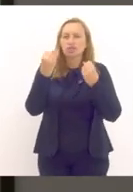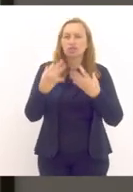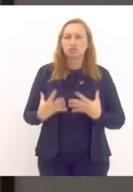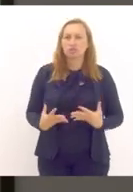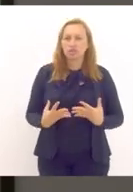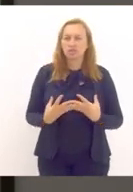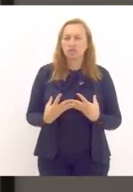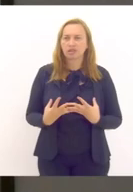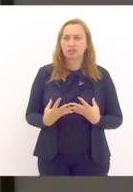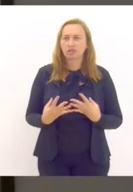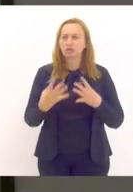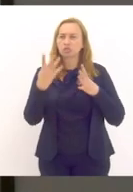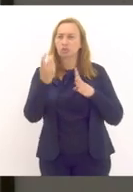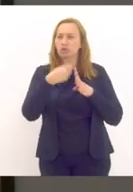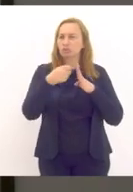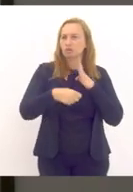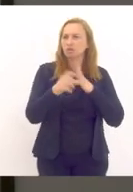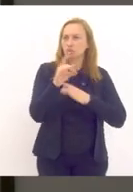queda.